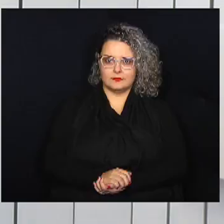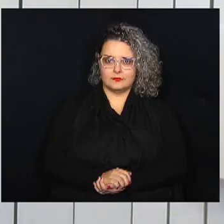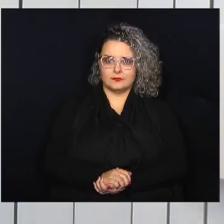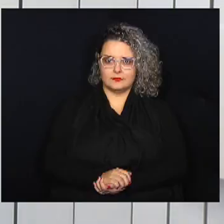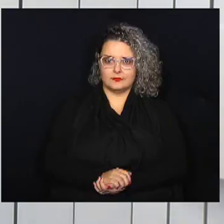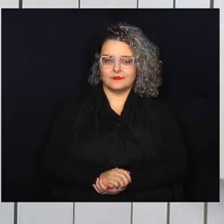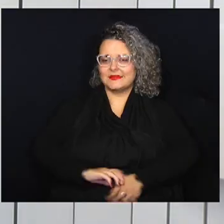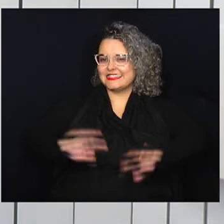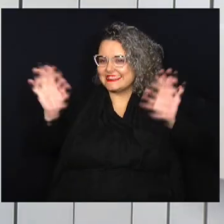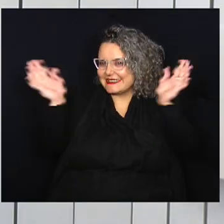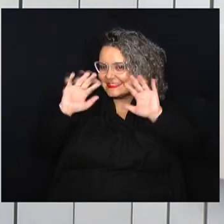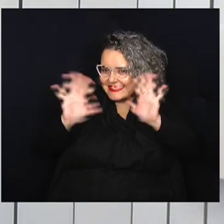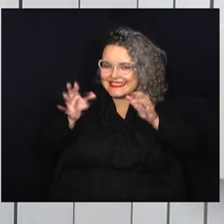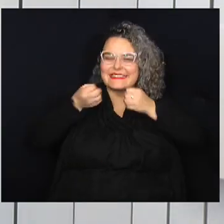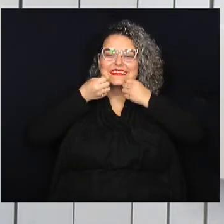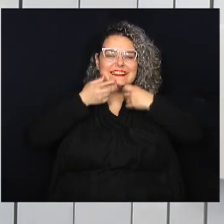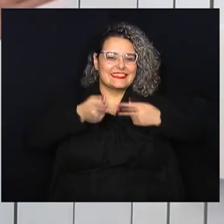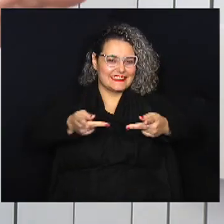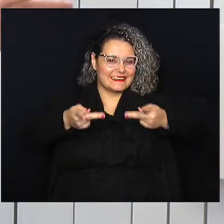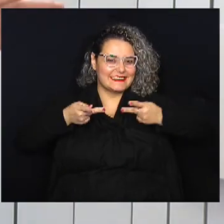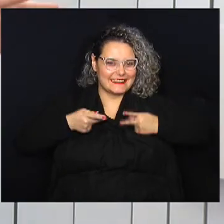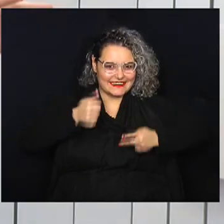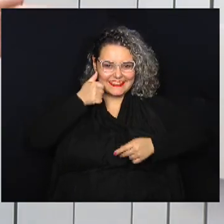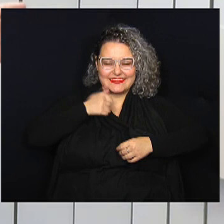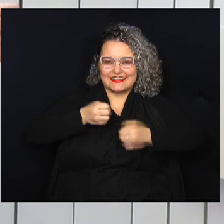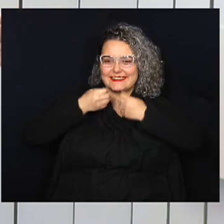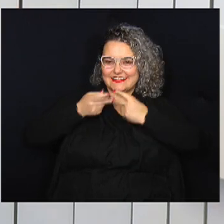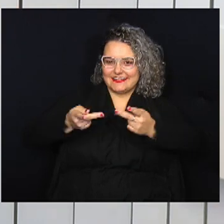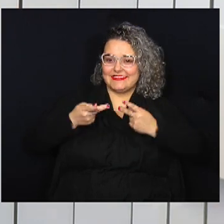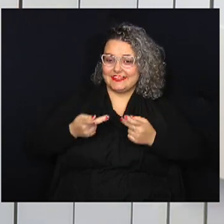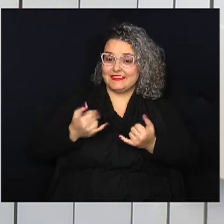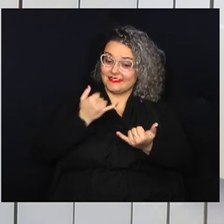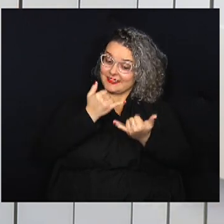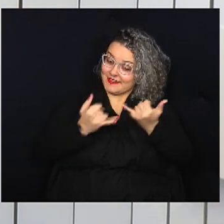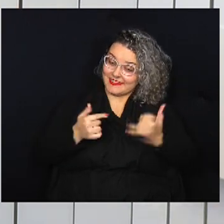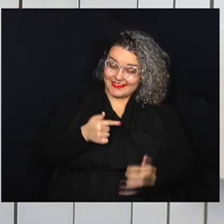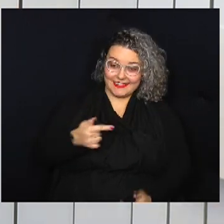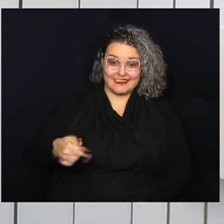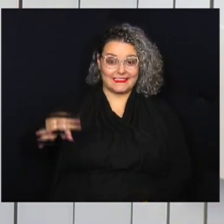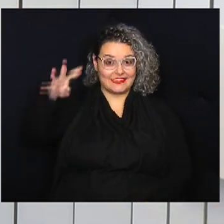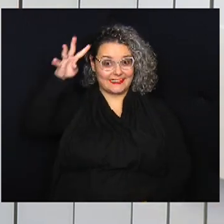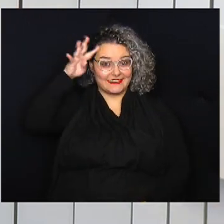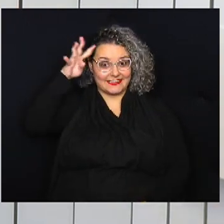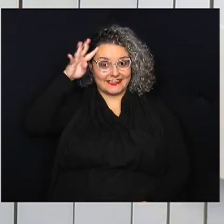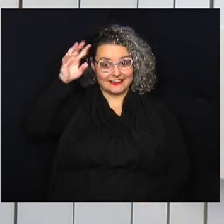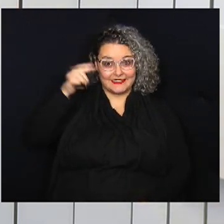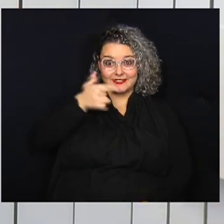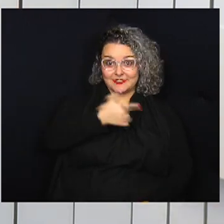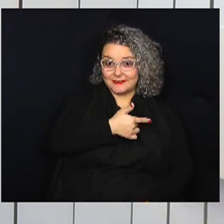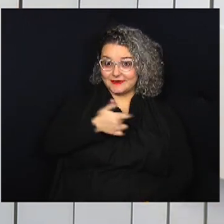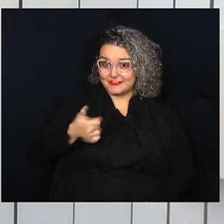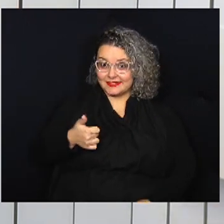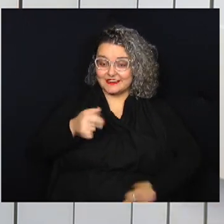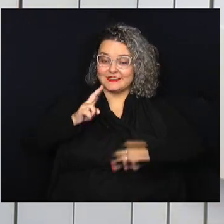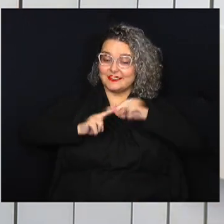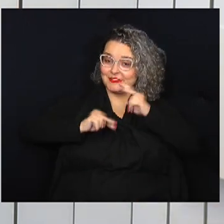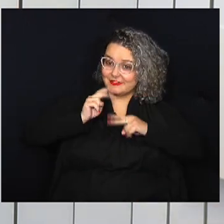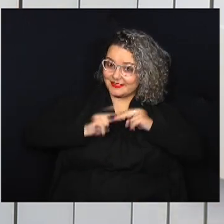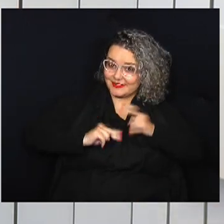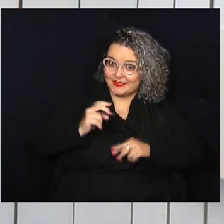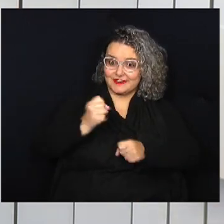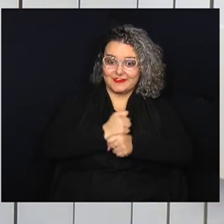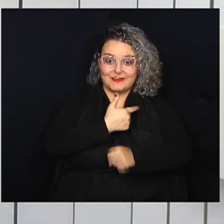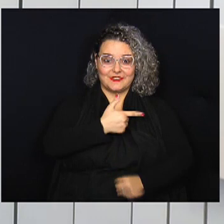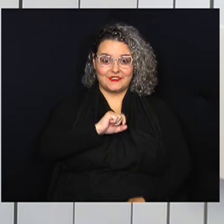Olá, seja bem-vinda, seja bem-vindo. Chegamos ao meio da semana, quarta-feira, 21 de junho de